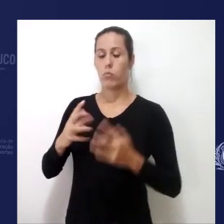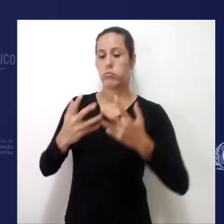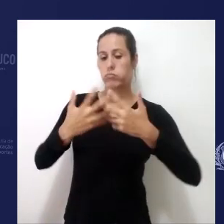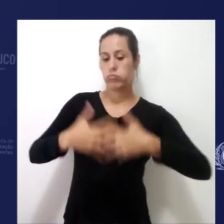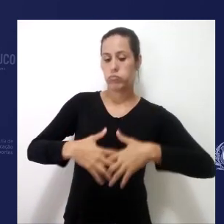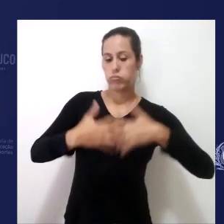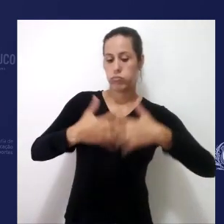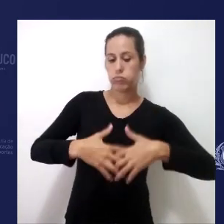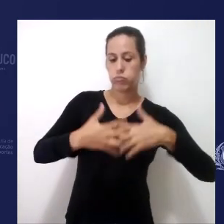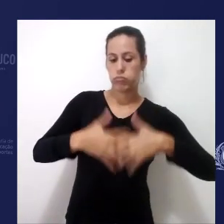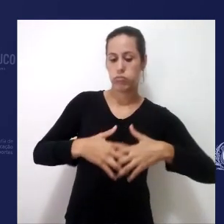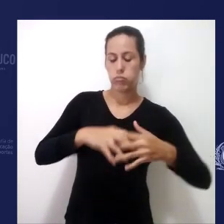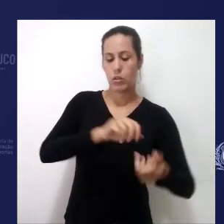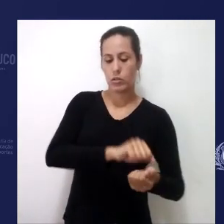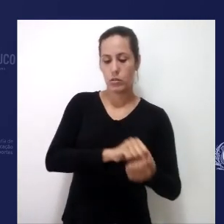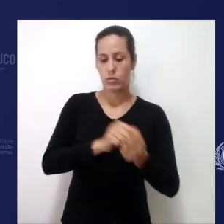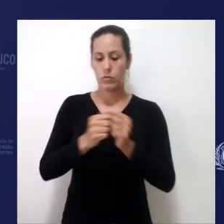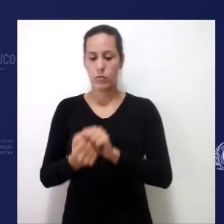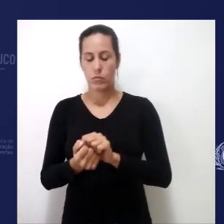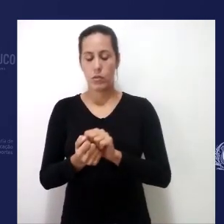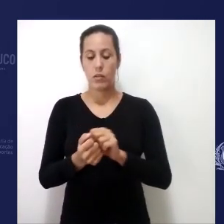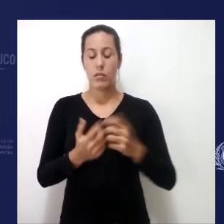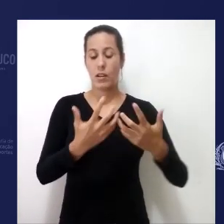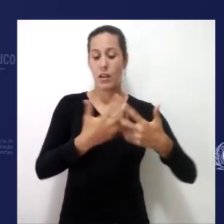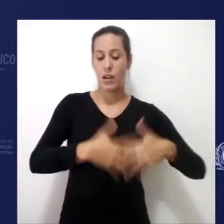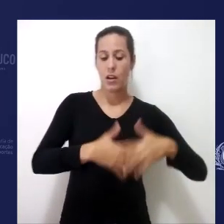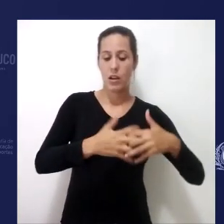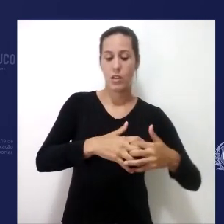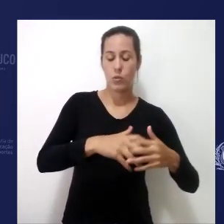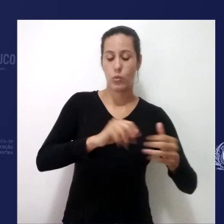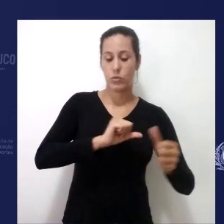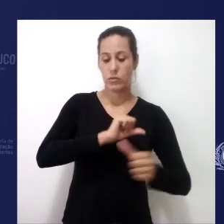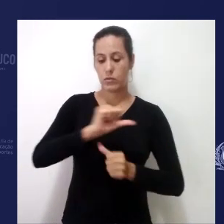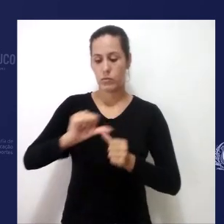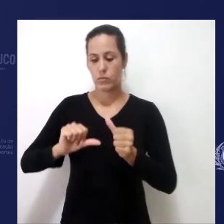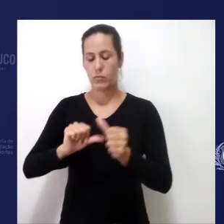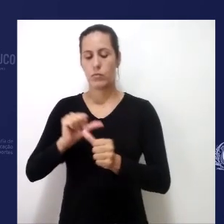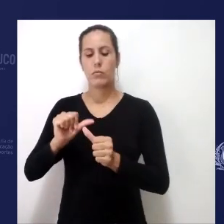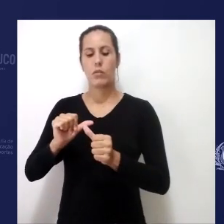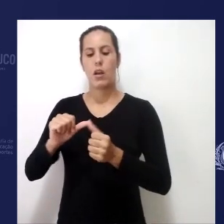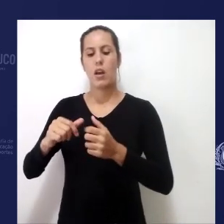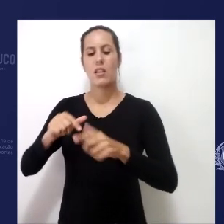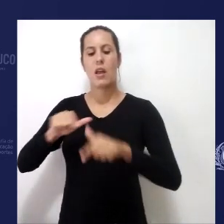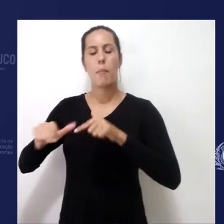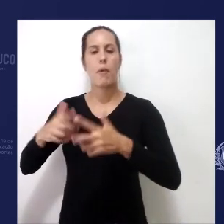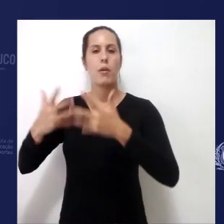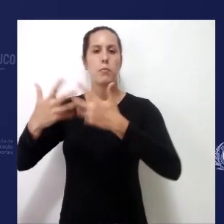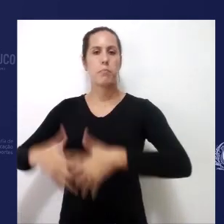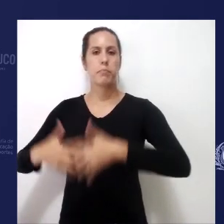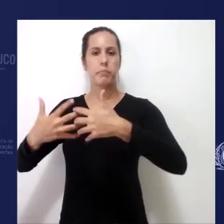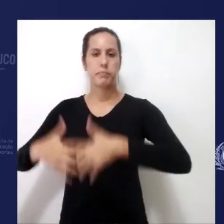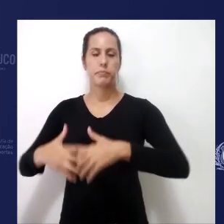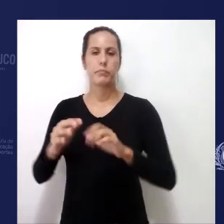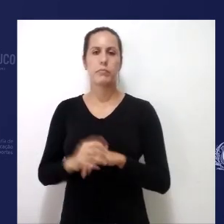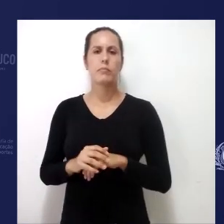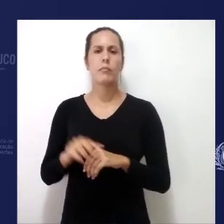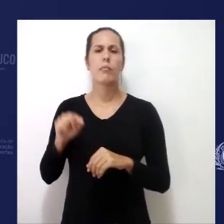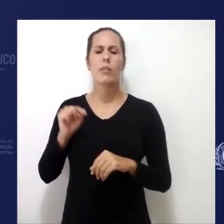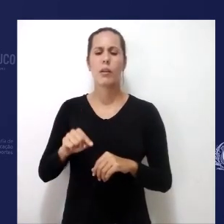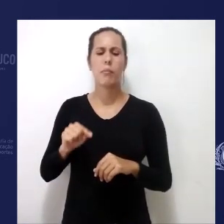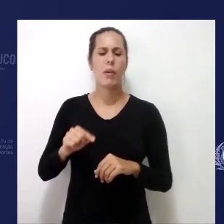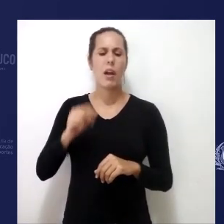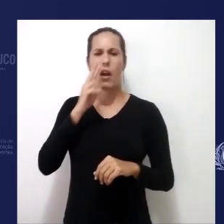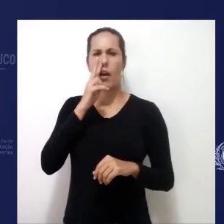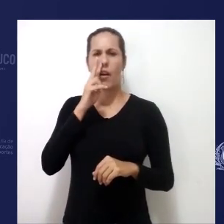transformava calor em trabalho mecânico. A invenção de Heron não foi utilizada para produzir grandes